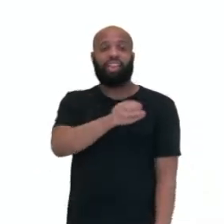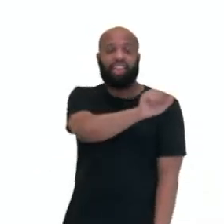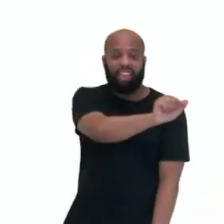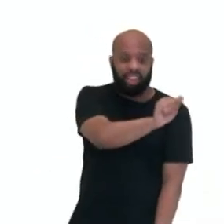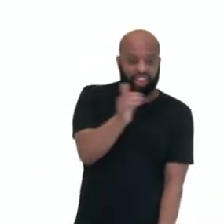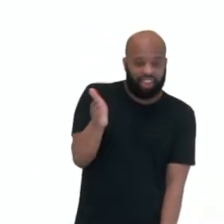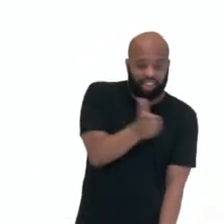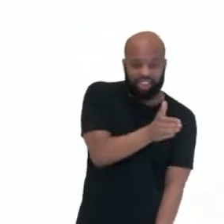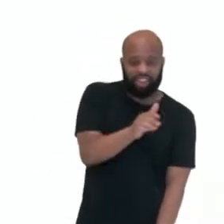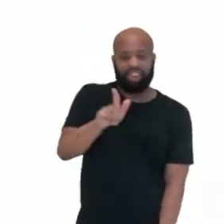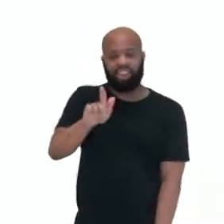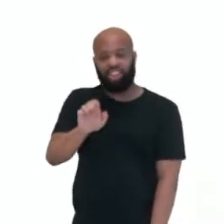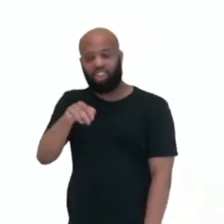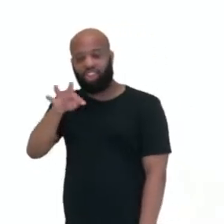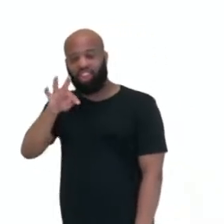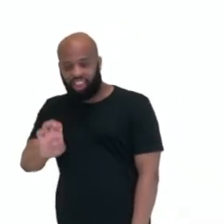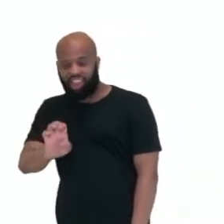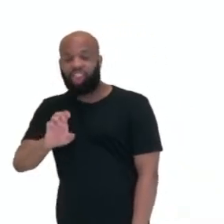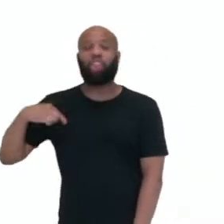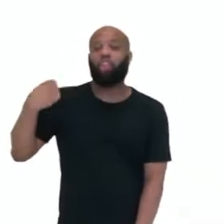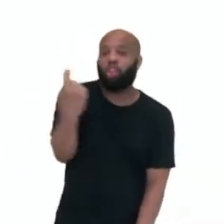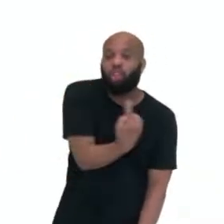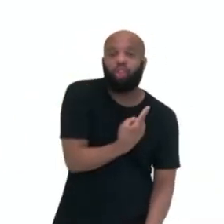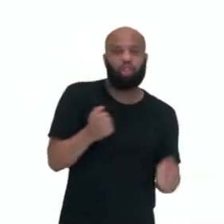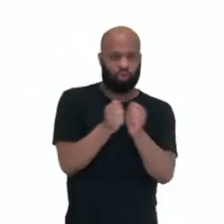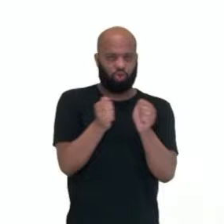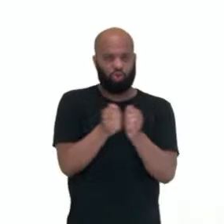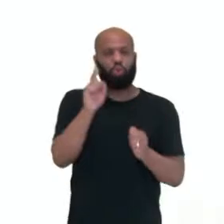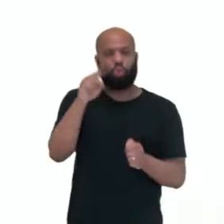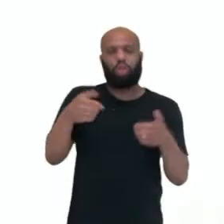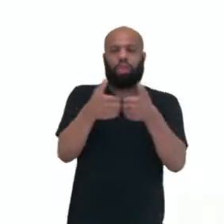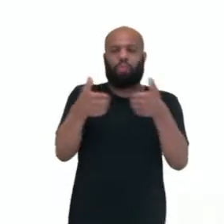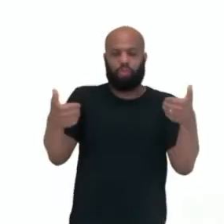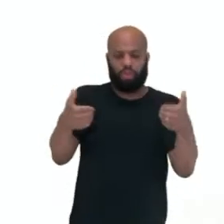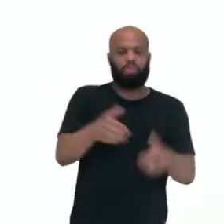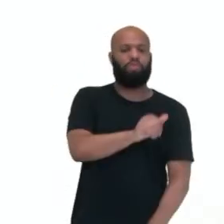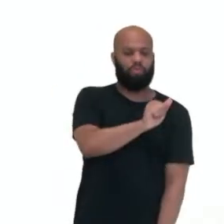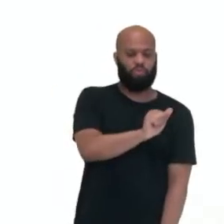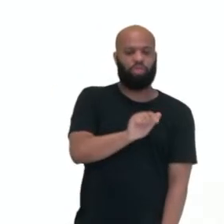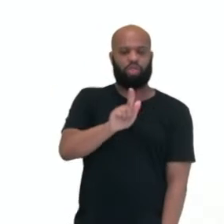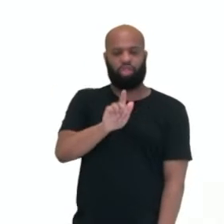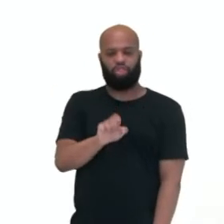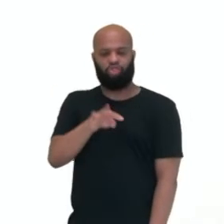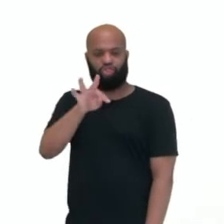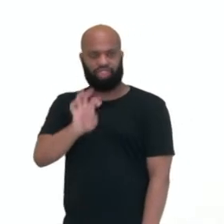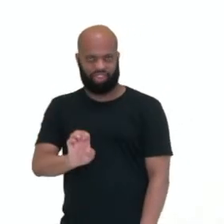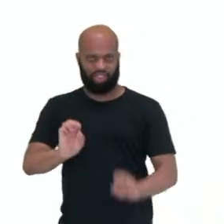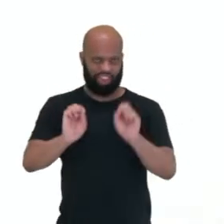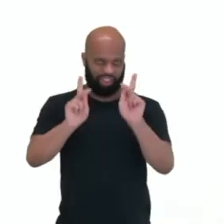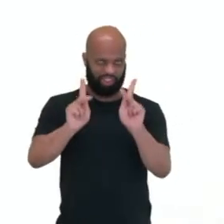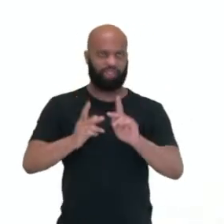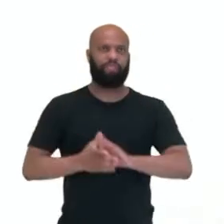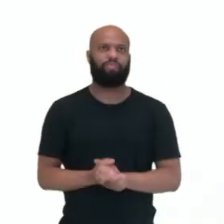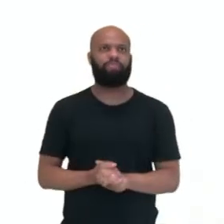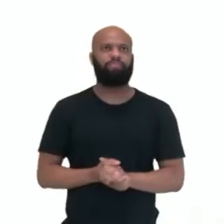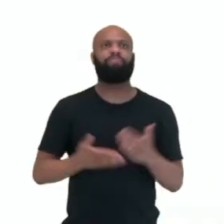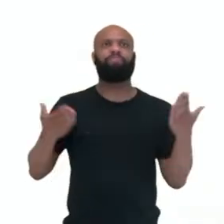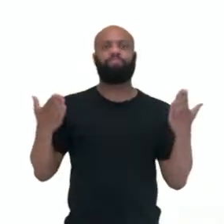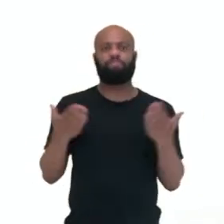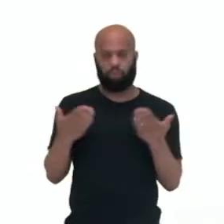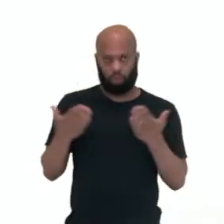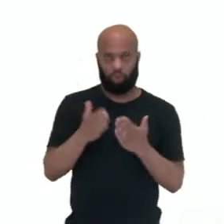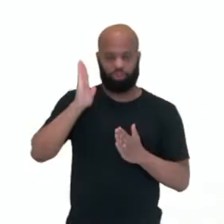está aqui reunido nesse momento, este agente daí é separado. Só tomem cuidadinho ali nesse sentido. A